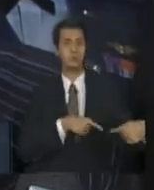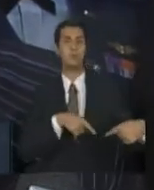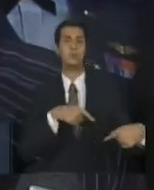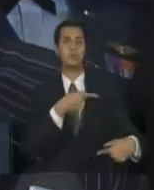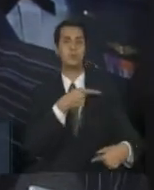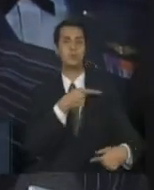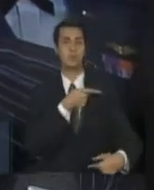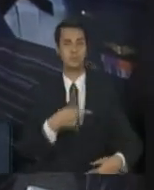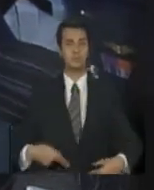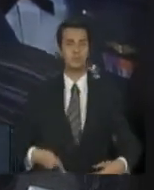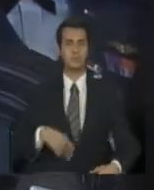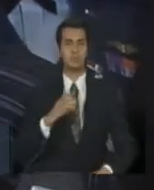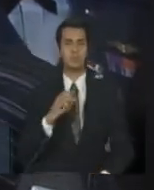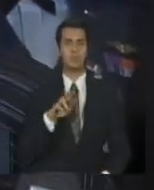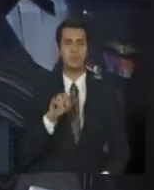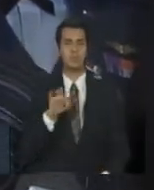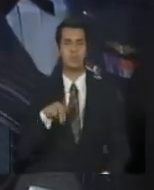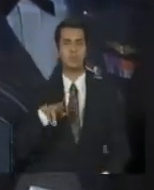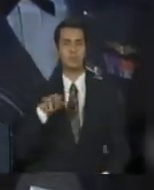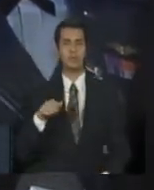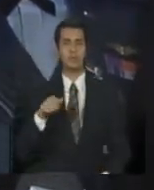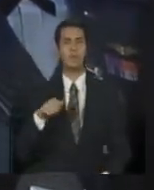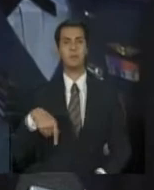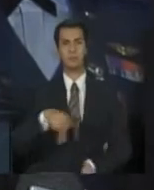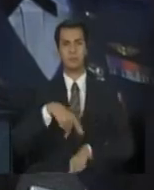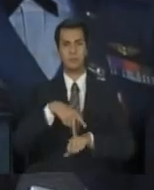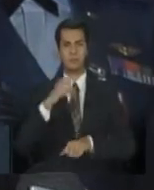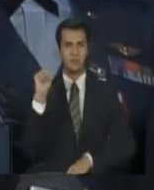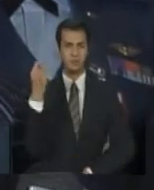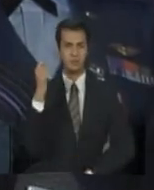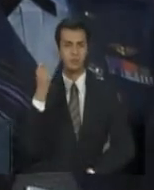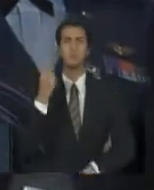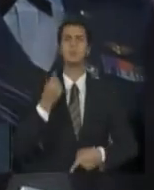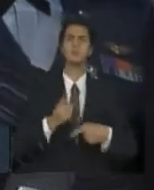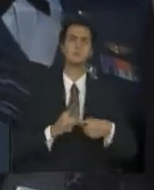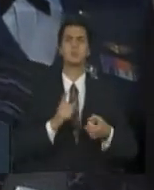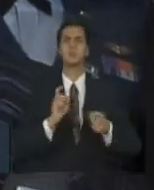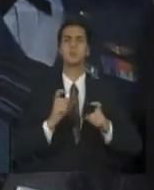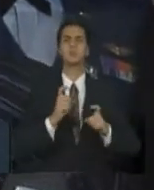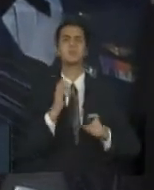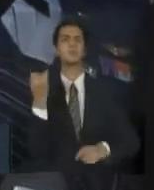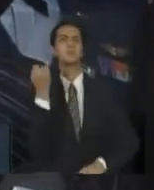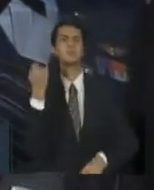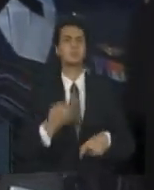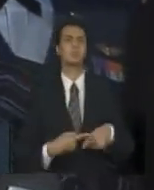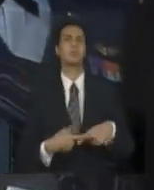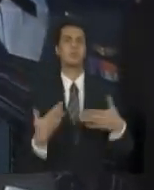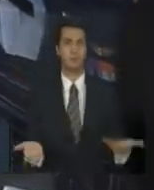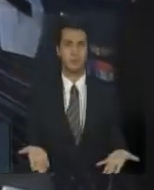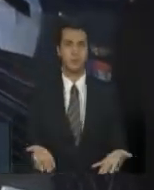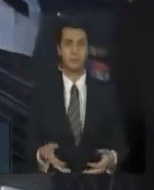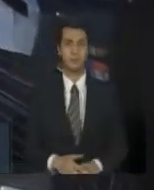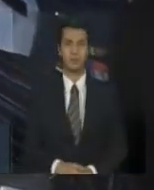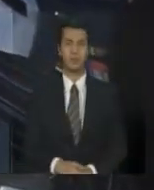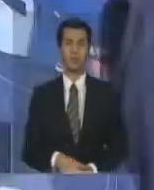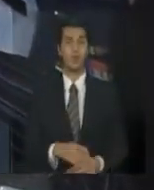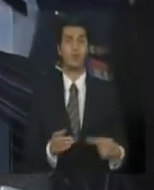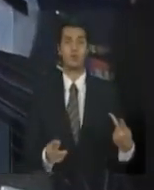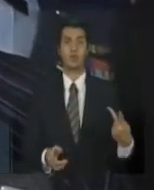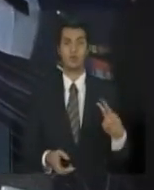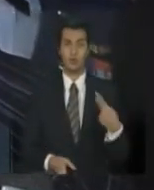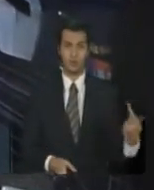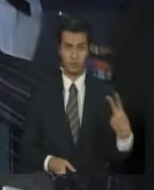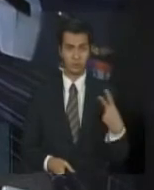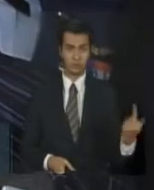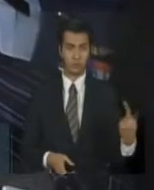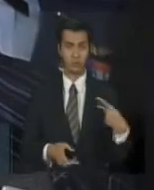presidente Cristina. Por que que essa reunião foi importante? Essa reunião foi importante porque nós definimos